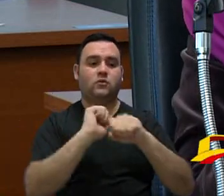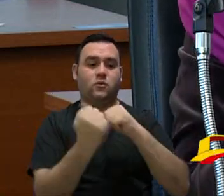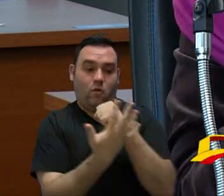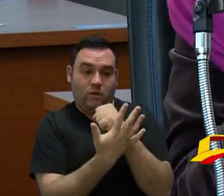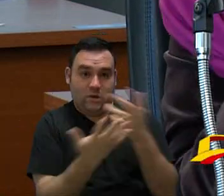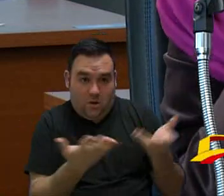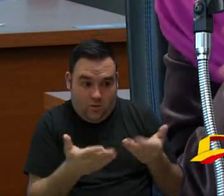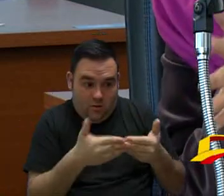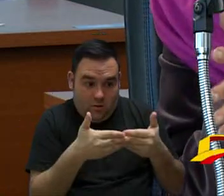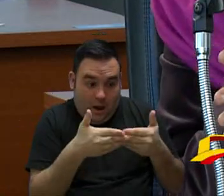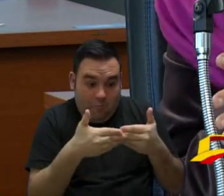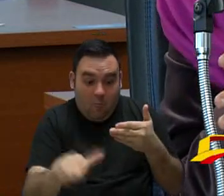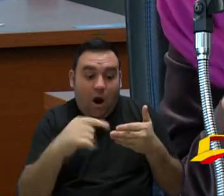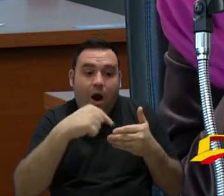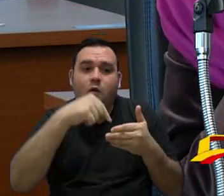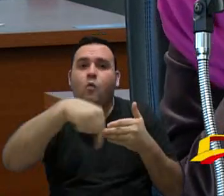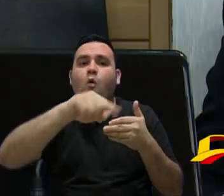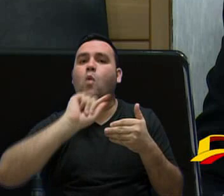sim